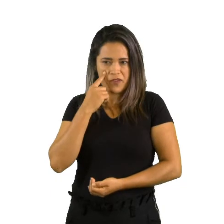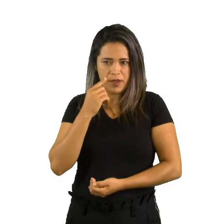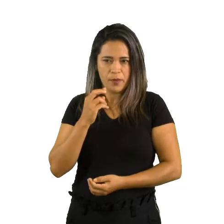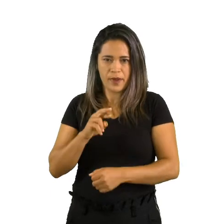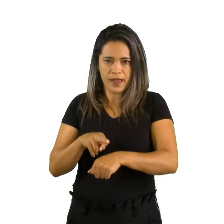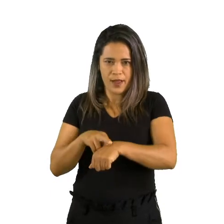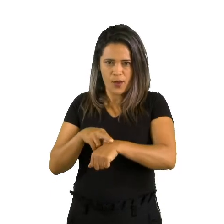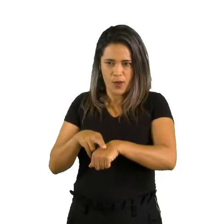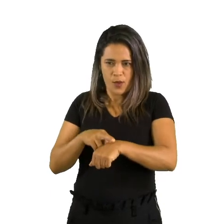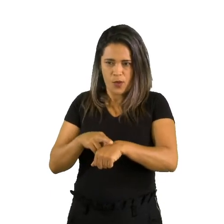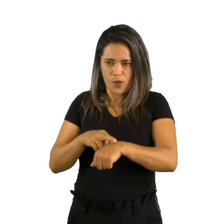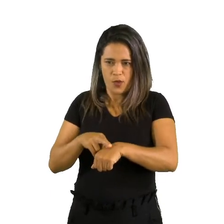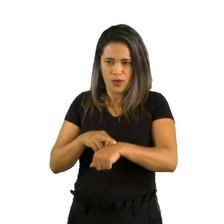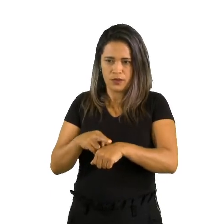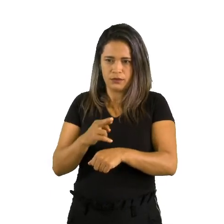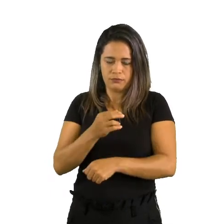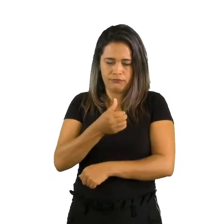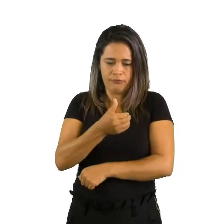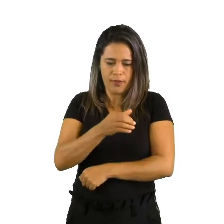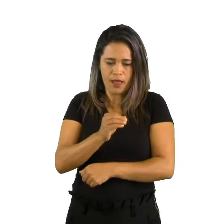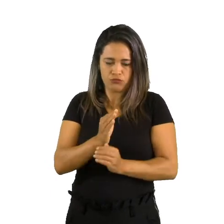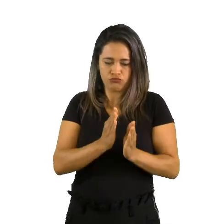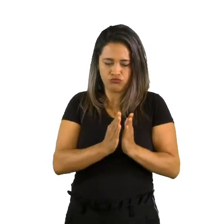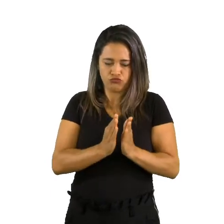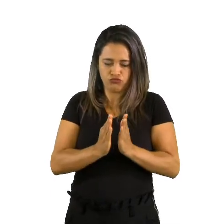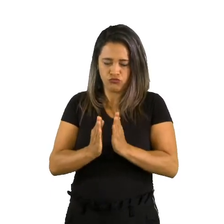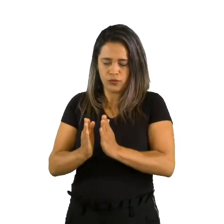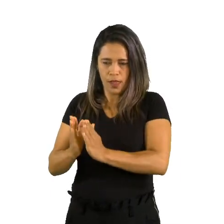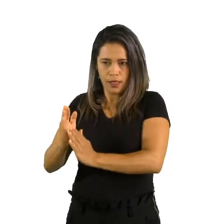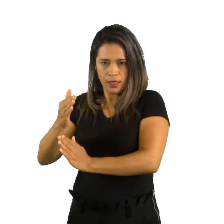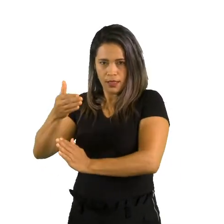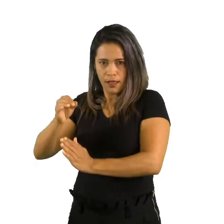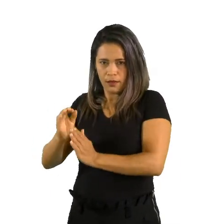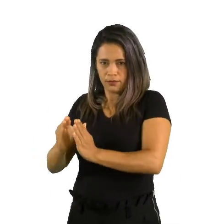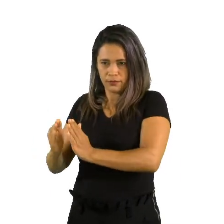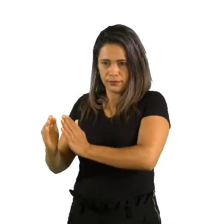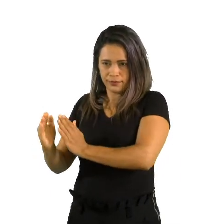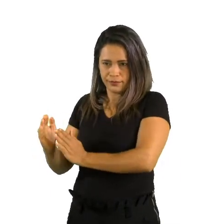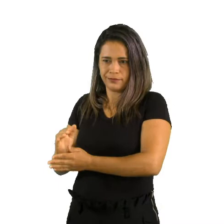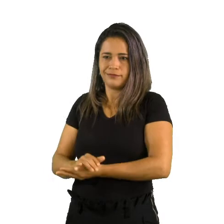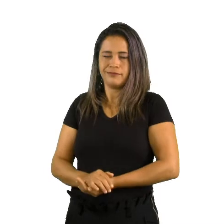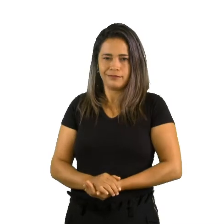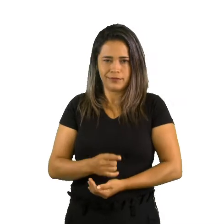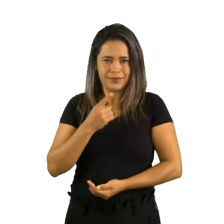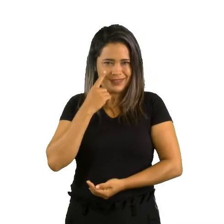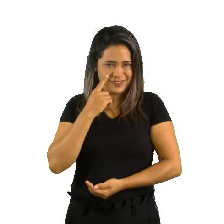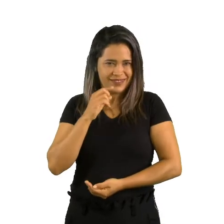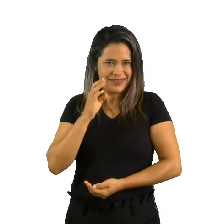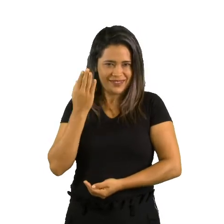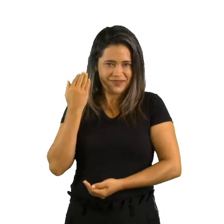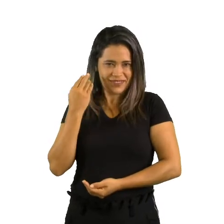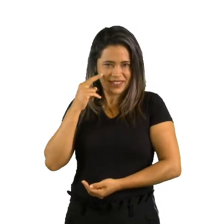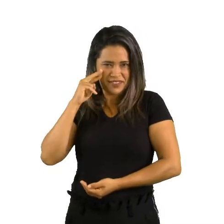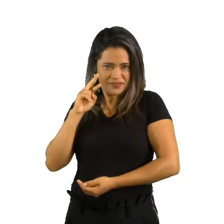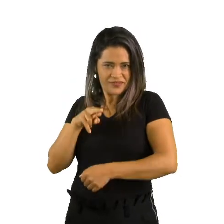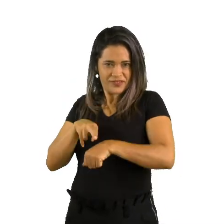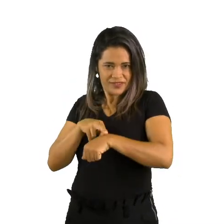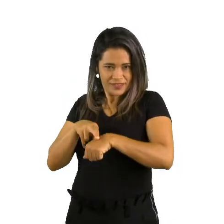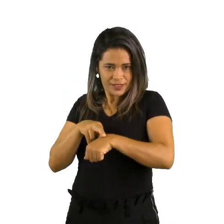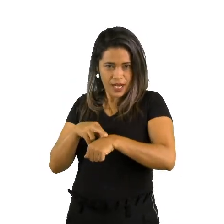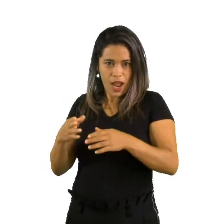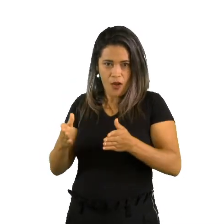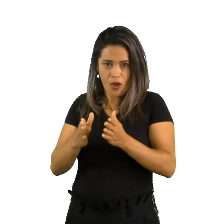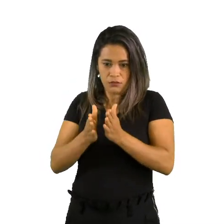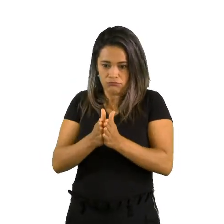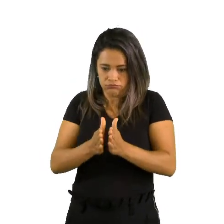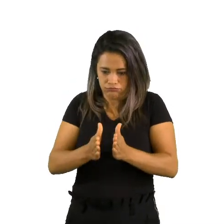eu dividi ele em 10 pedacinhos. Olha lá, aquela partezinha roxa que eu vi no slide anterior, ela está